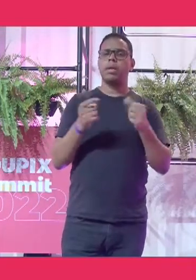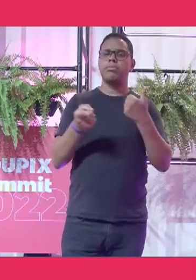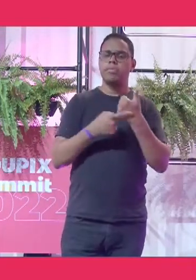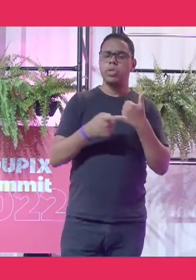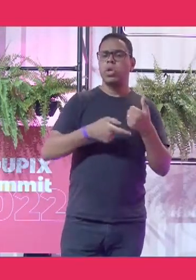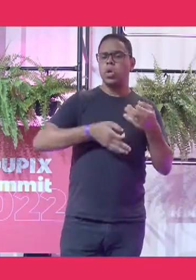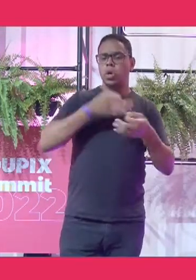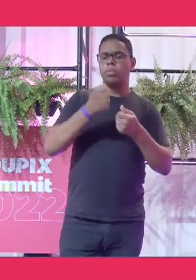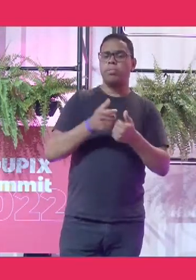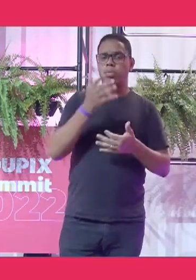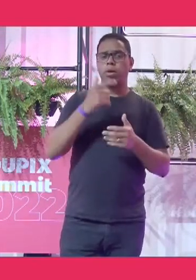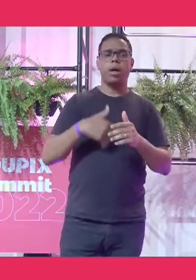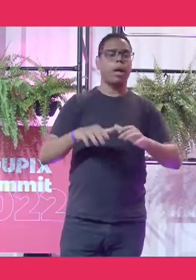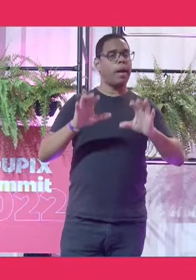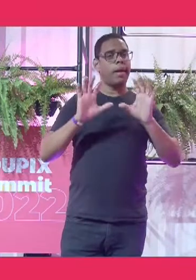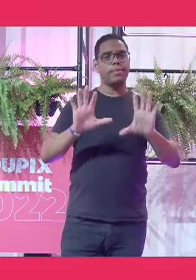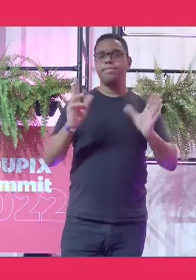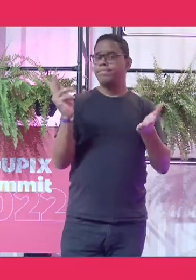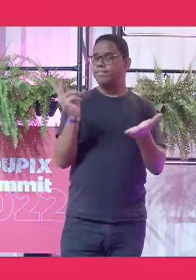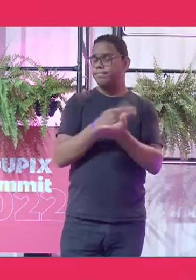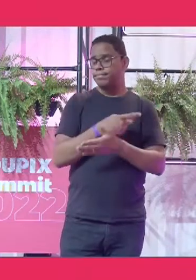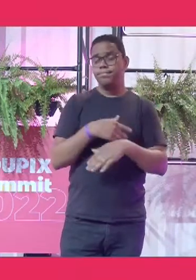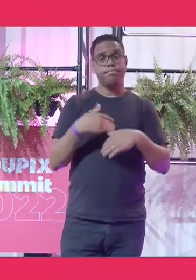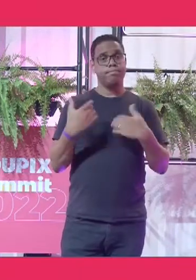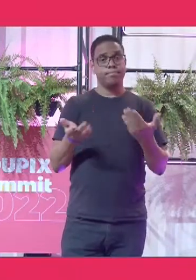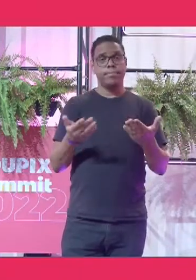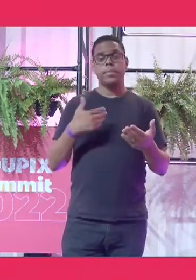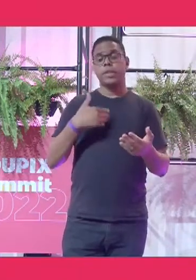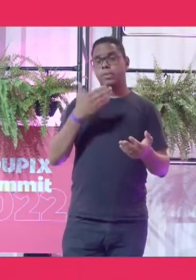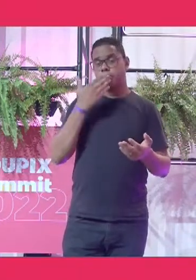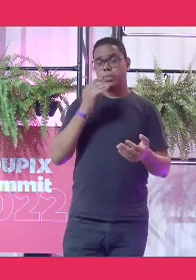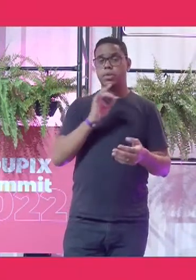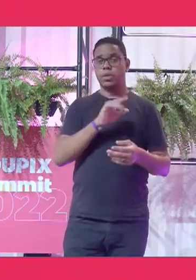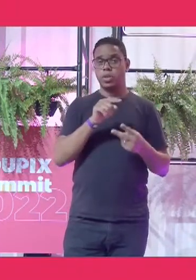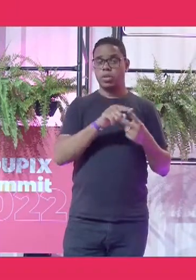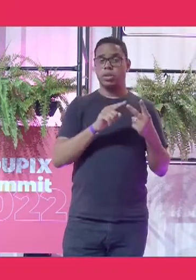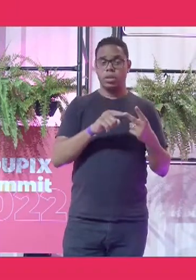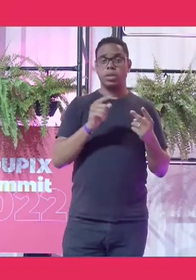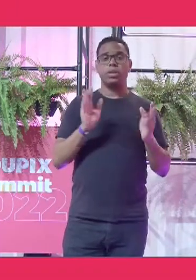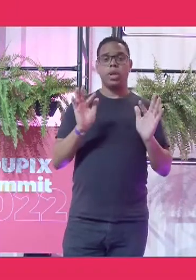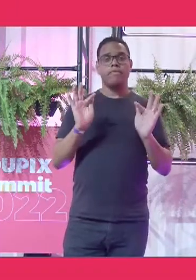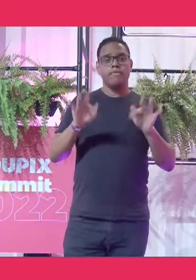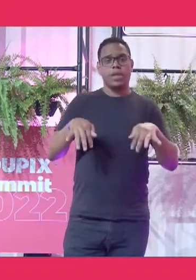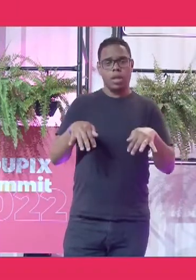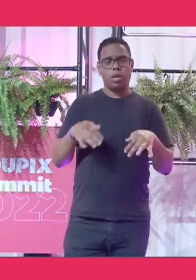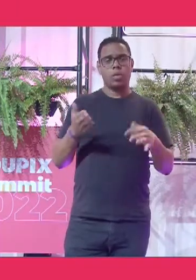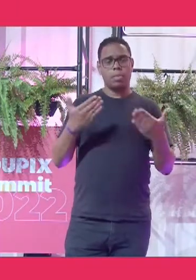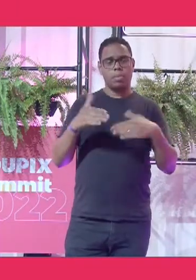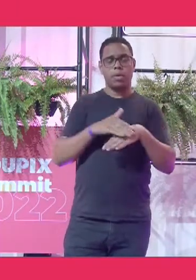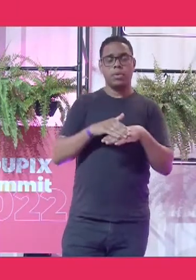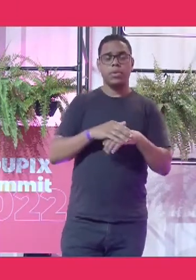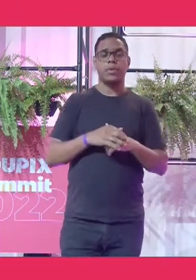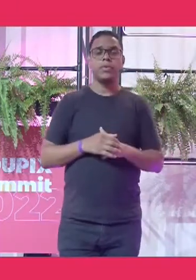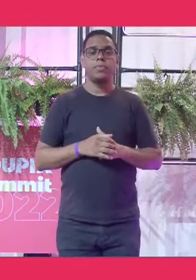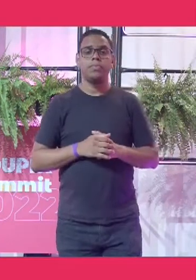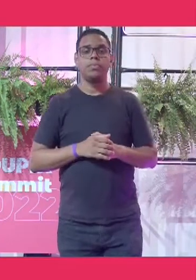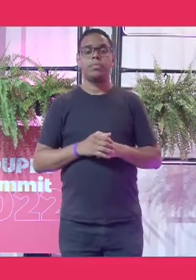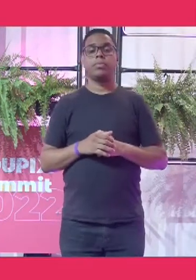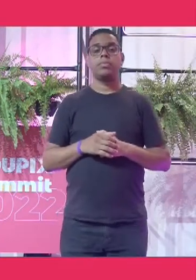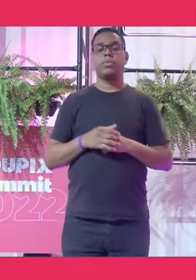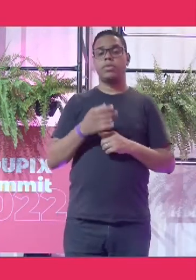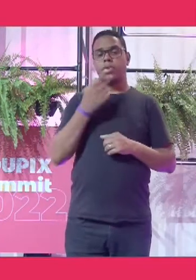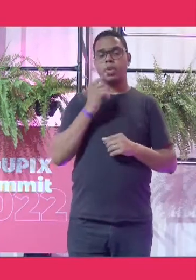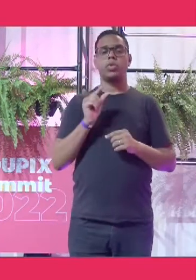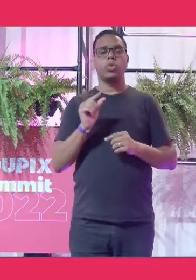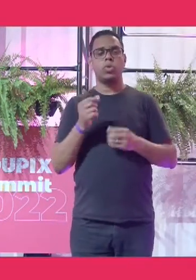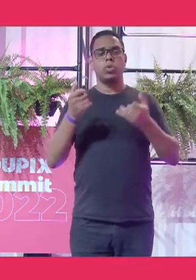comentando. Faz parte. Então, queria pedir para cada um de vocês, para a gente fechar esse papo, falarem um